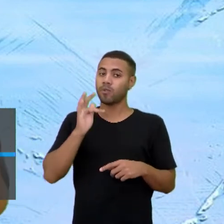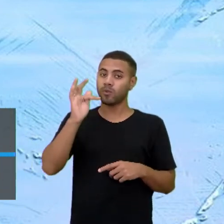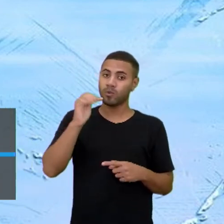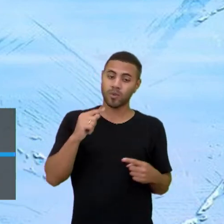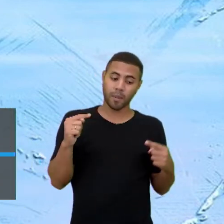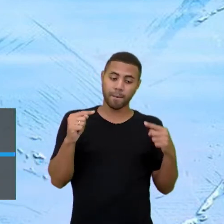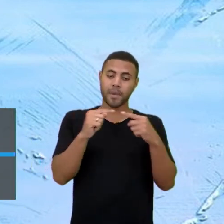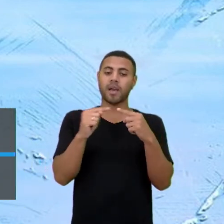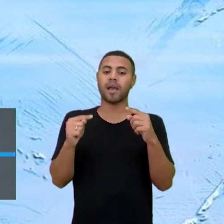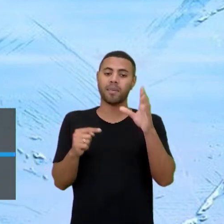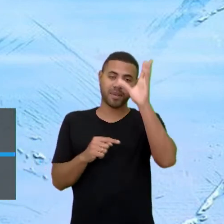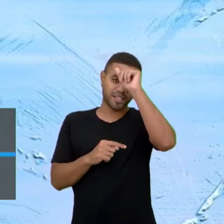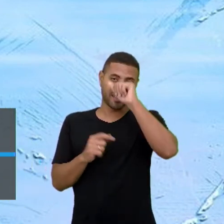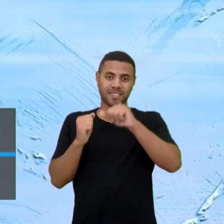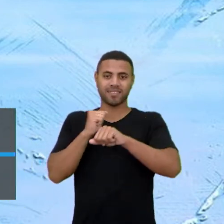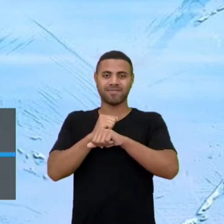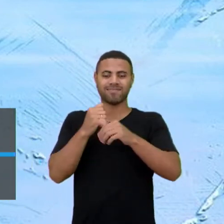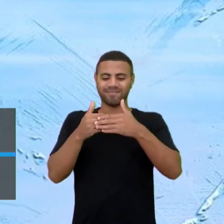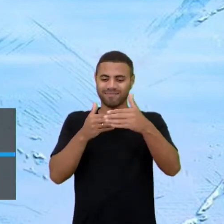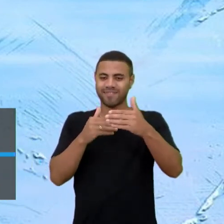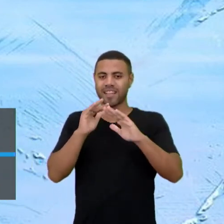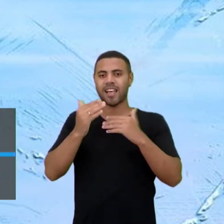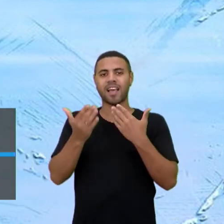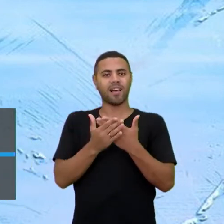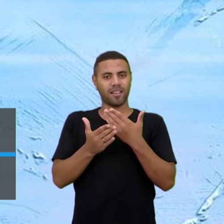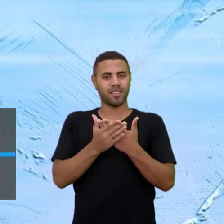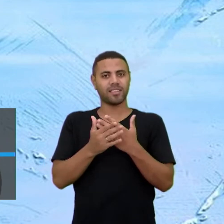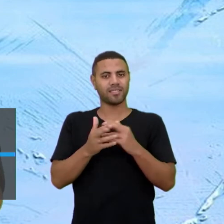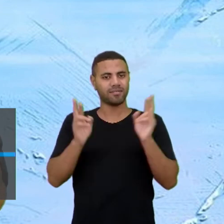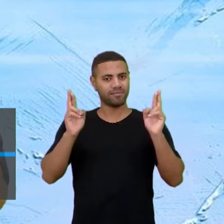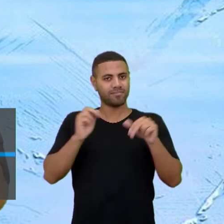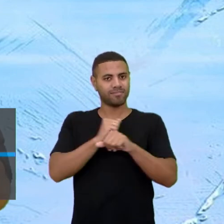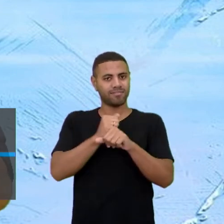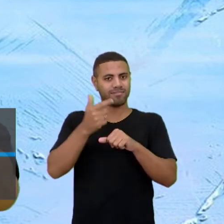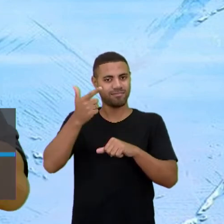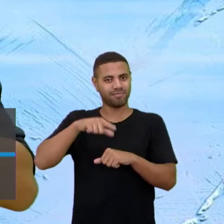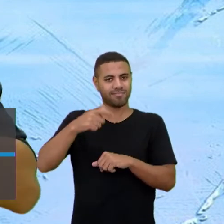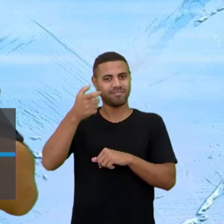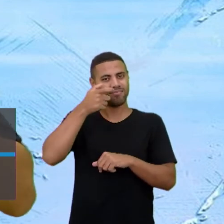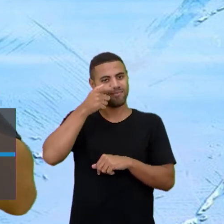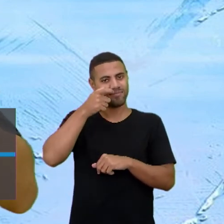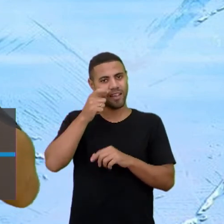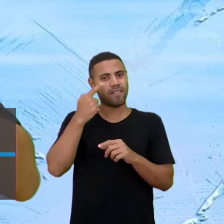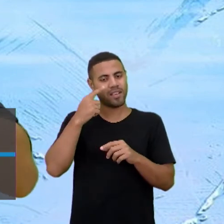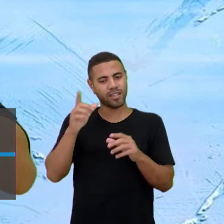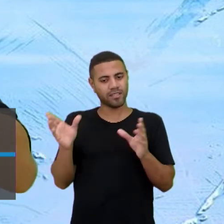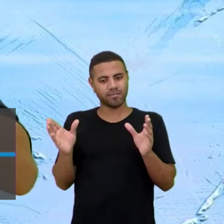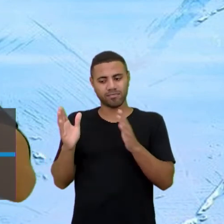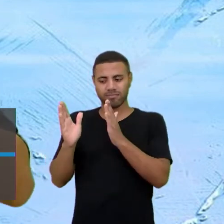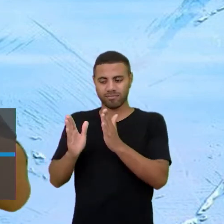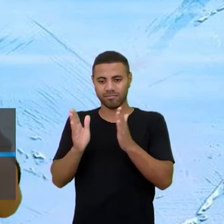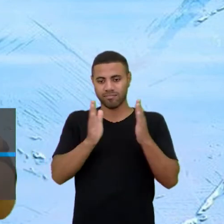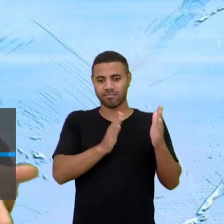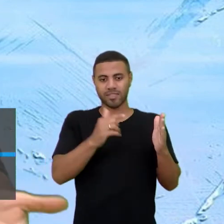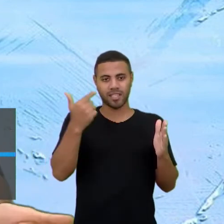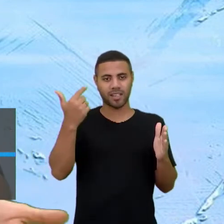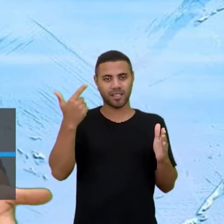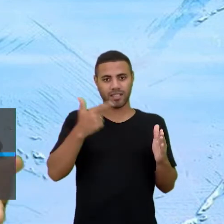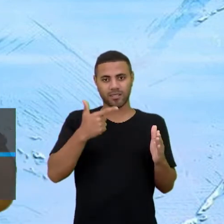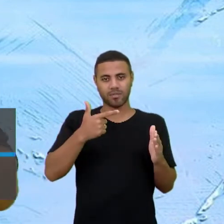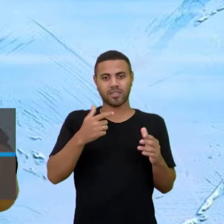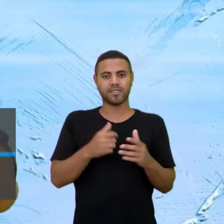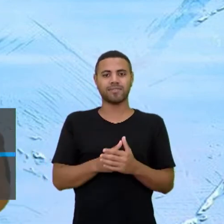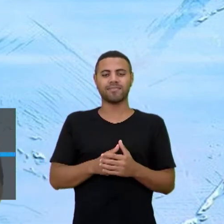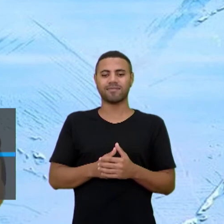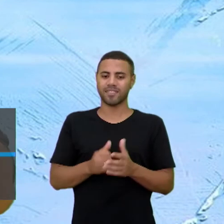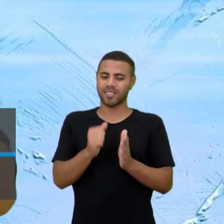frente, vocês não perdem por esperar, vai ser muito legal. E aproveitando essas aulas, professor Jocélio, vocês vão ter muito mais facilidade lá na frente, não só de fazer atividade,